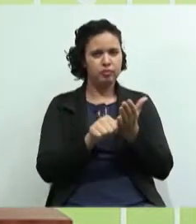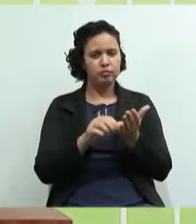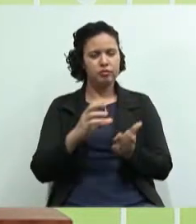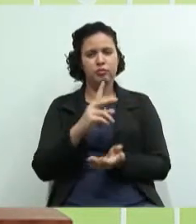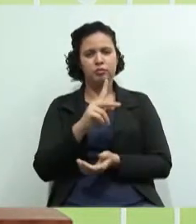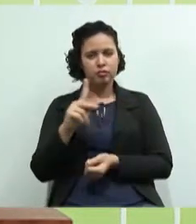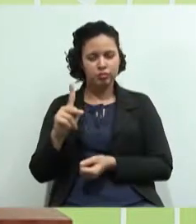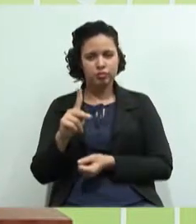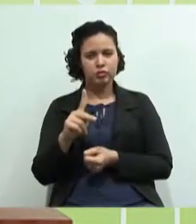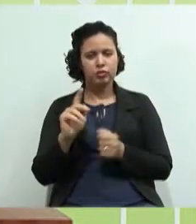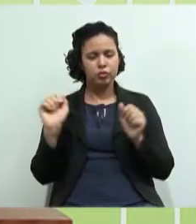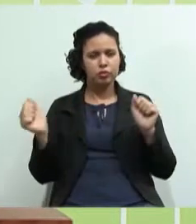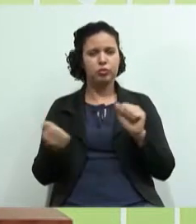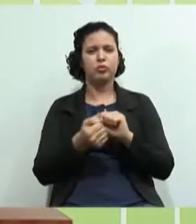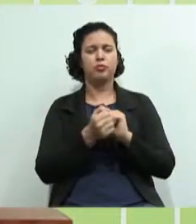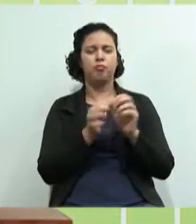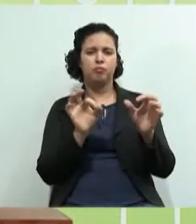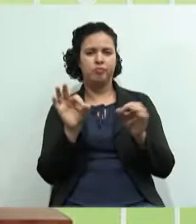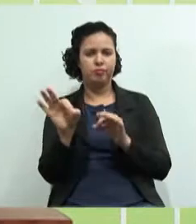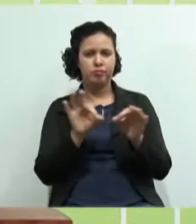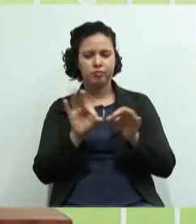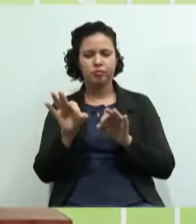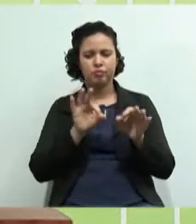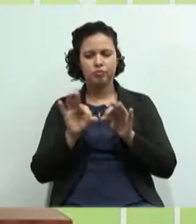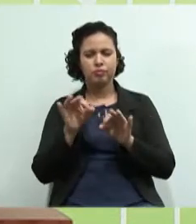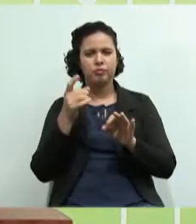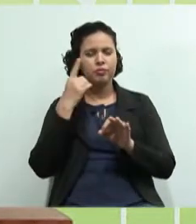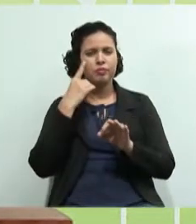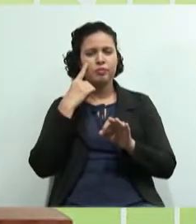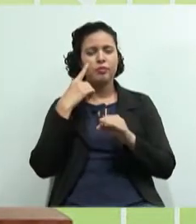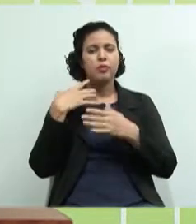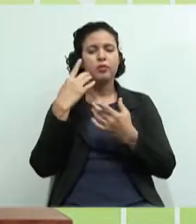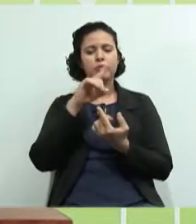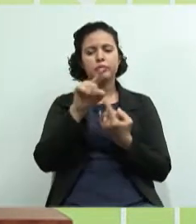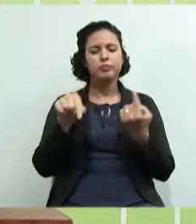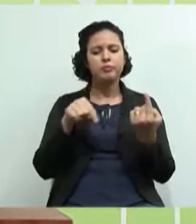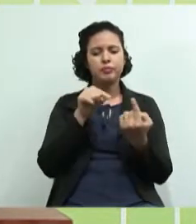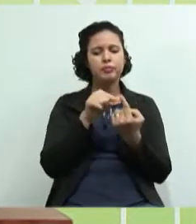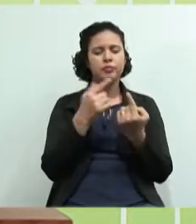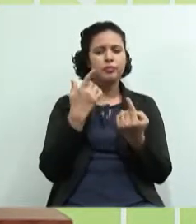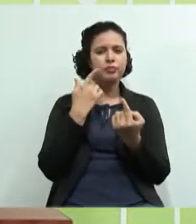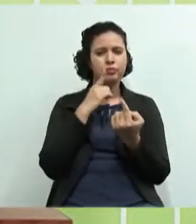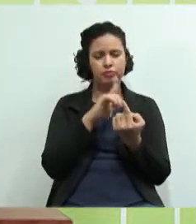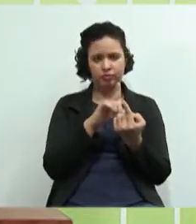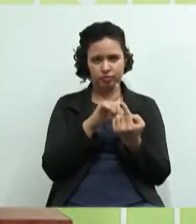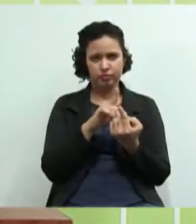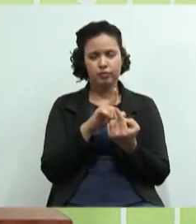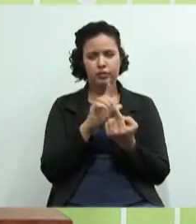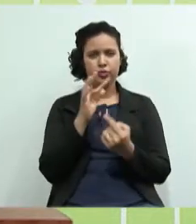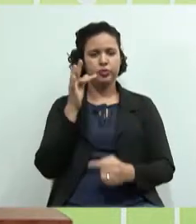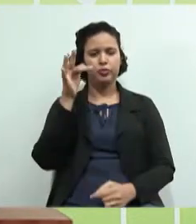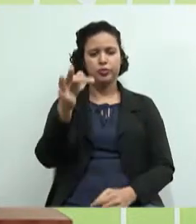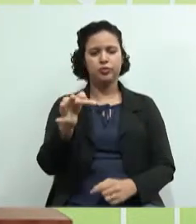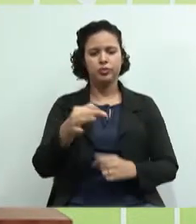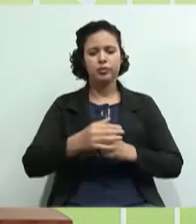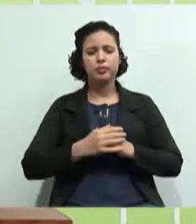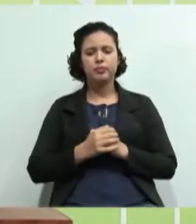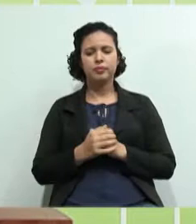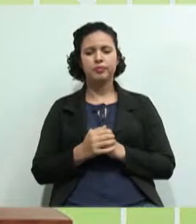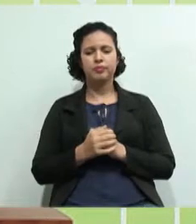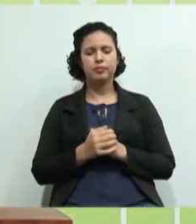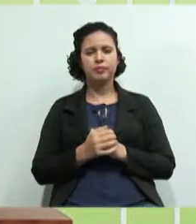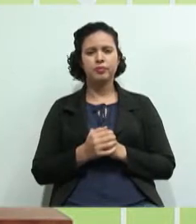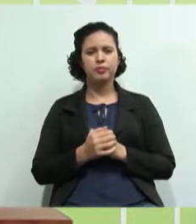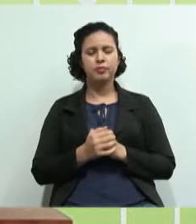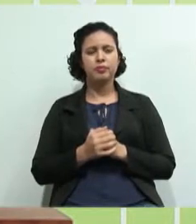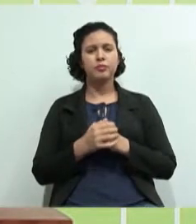é claro, juntos planejar para verificar quais são os objetivos a serem alcançados no futuro, não é verdade? E aí